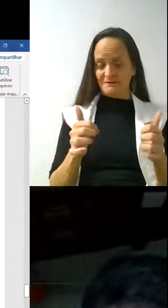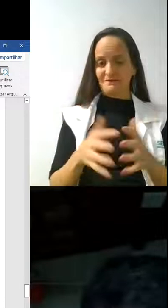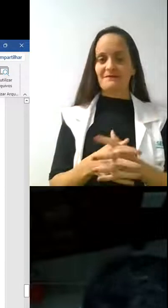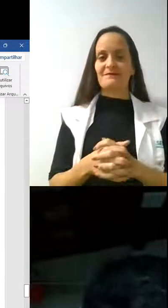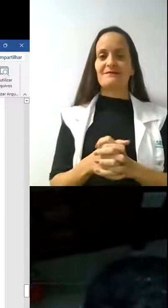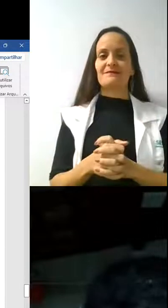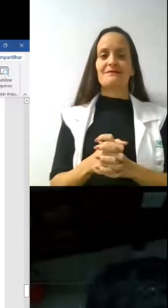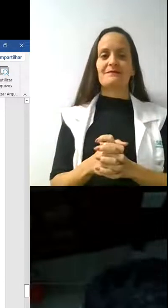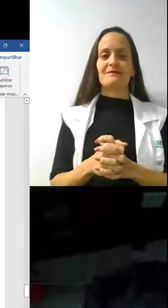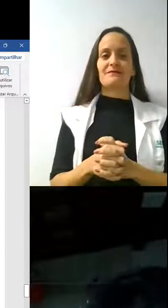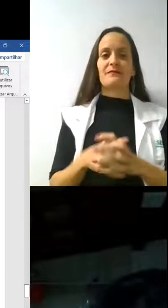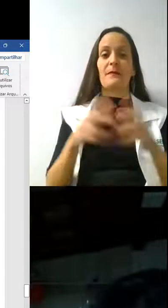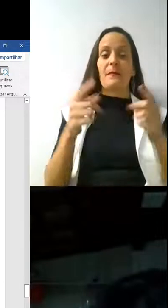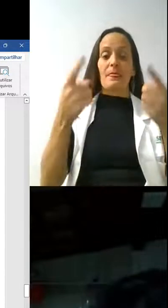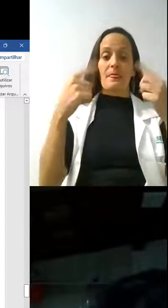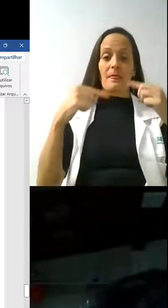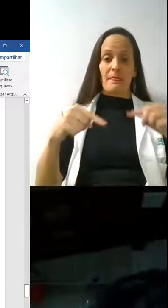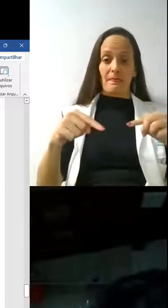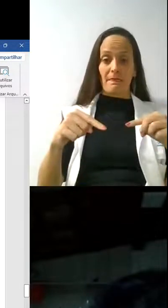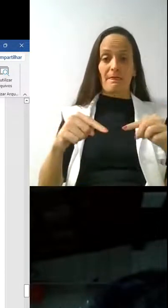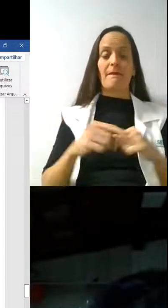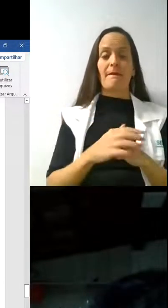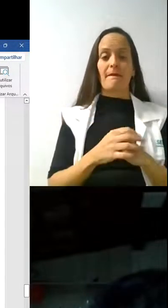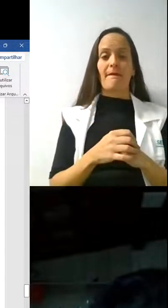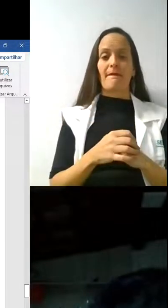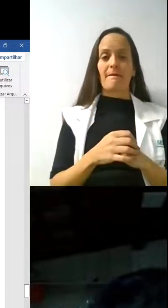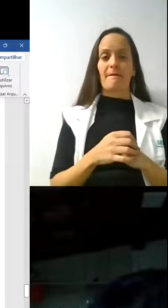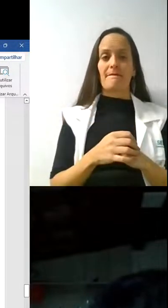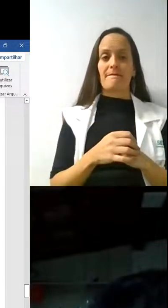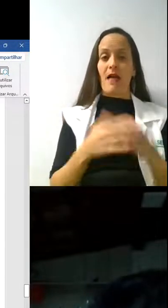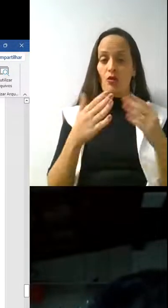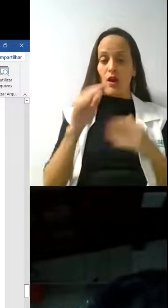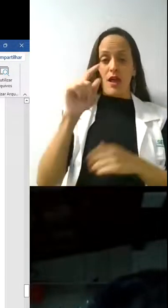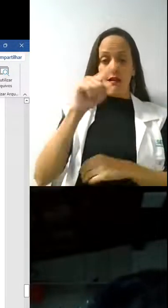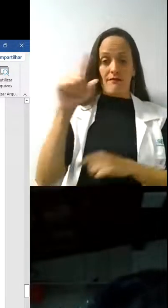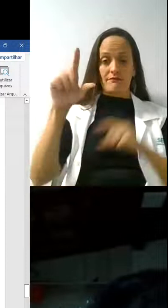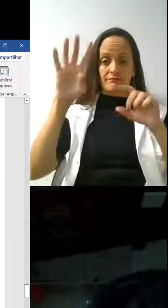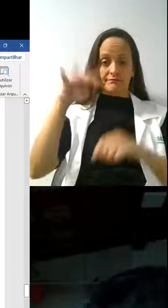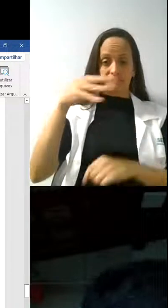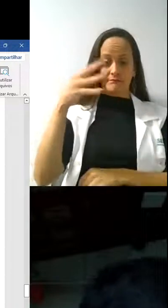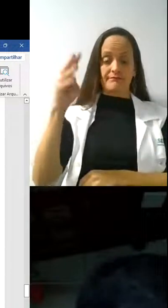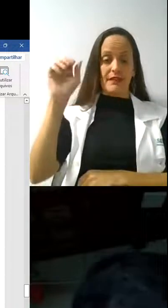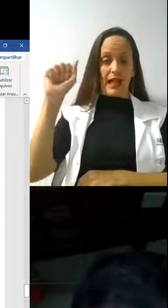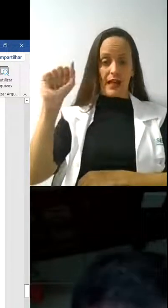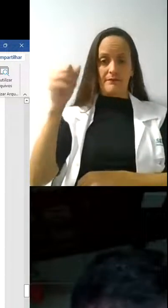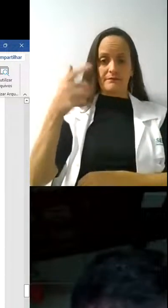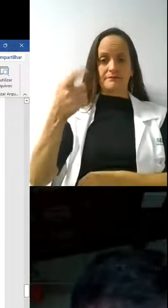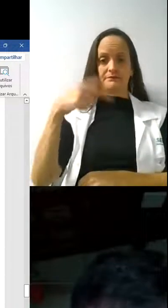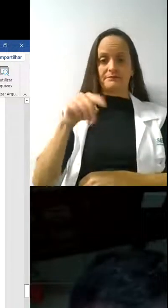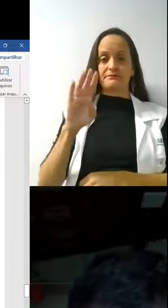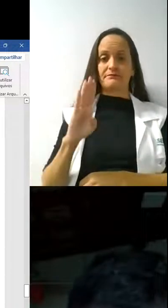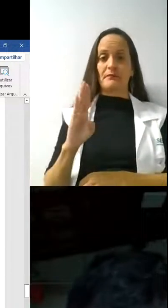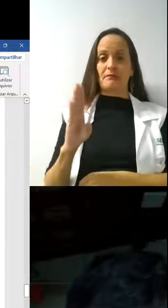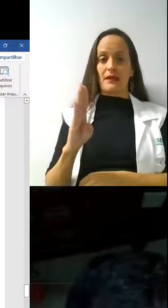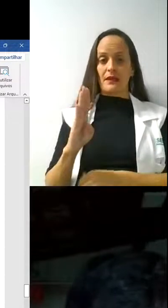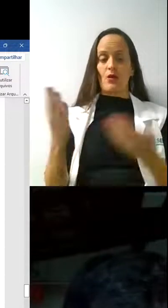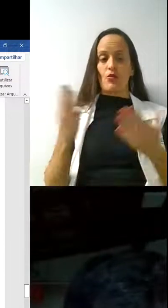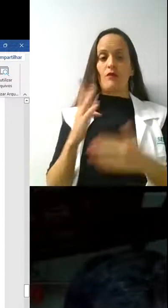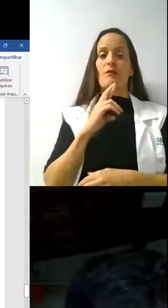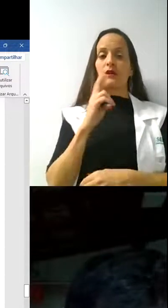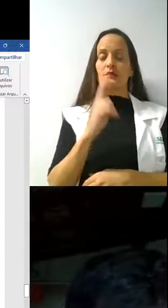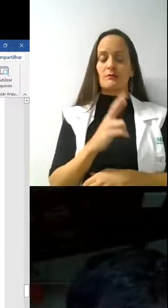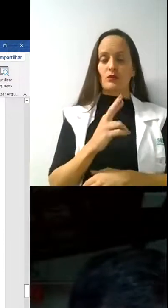Então, esse outro aqui, ó, o exercício B, é o mesmo procedimento, só que a distância que é diferente,